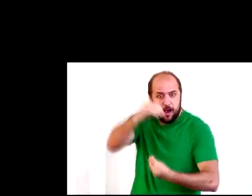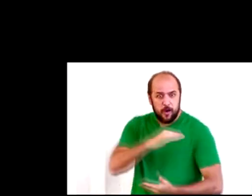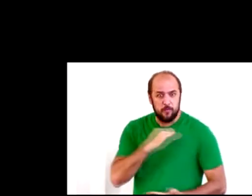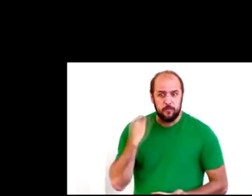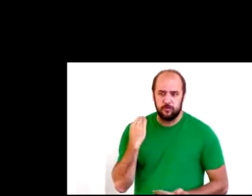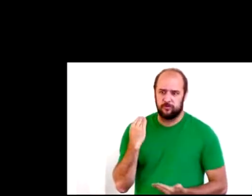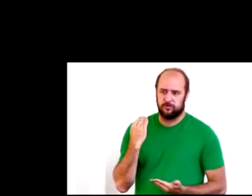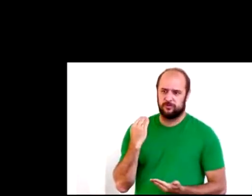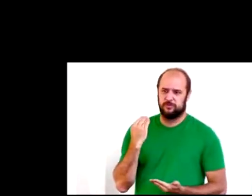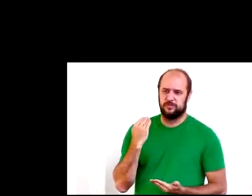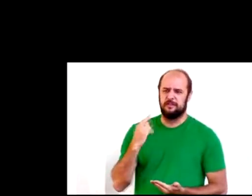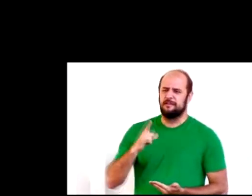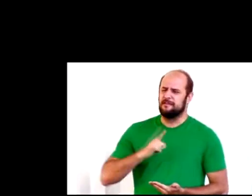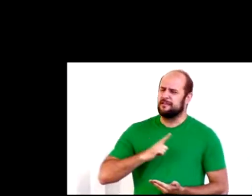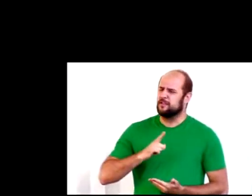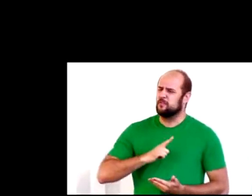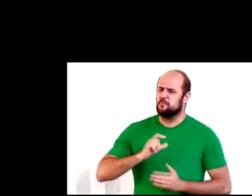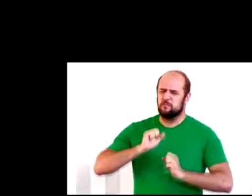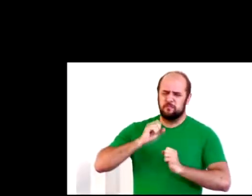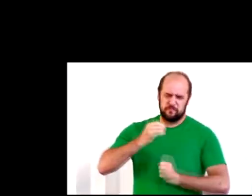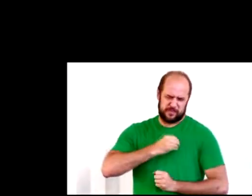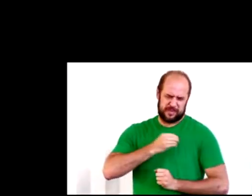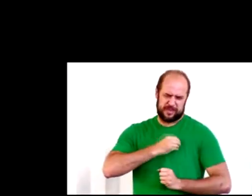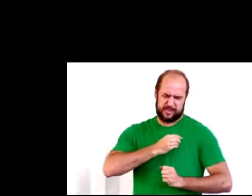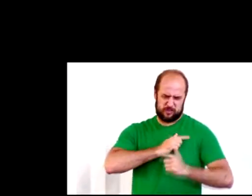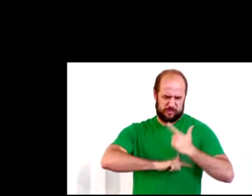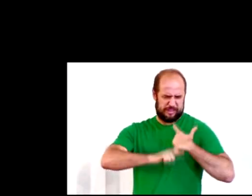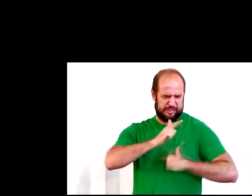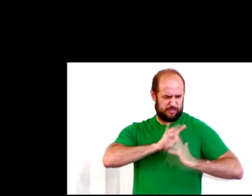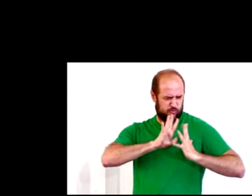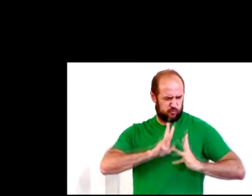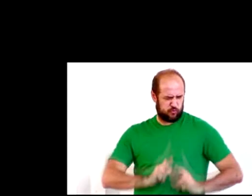e cobrirá multidão de pecados.